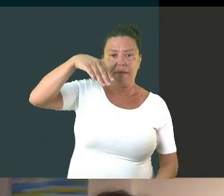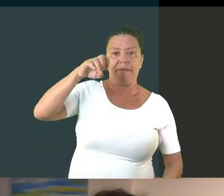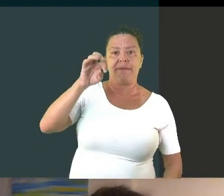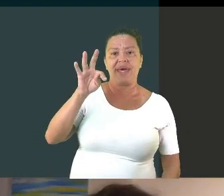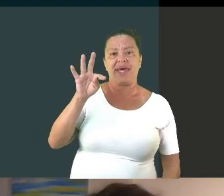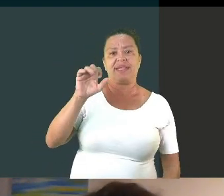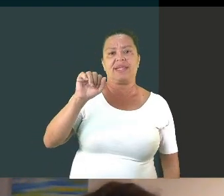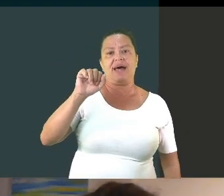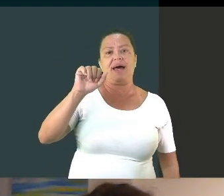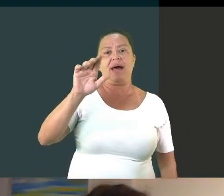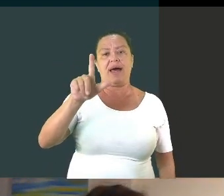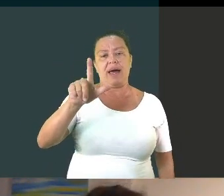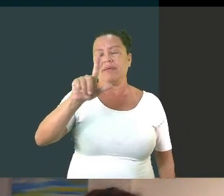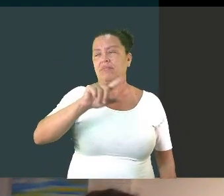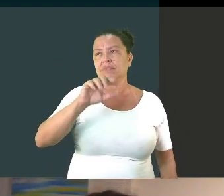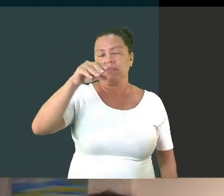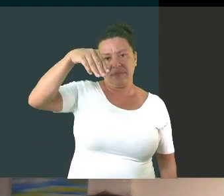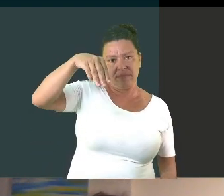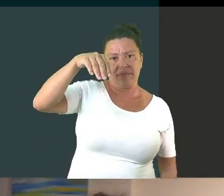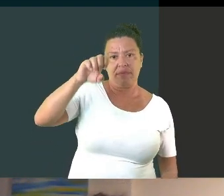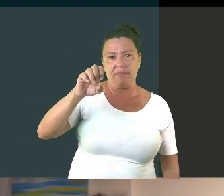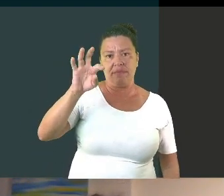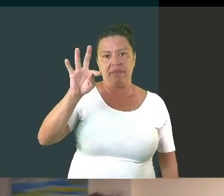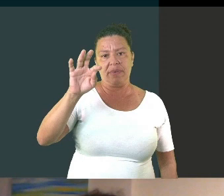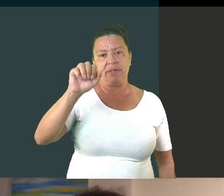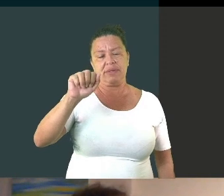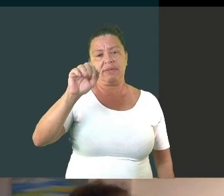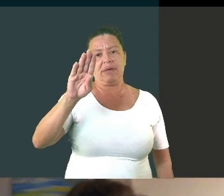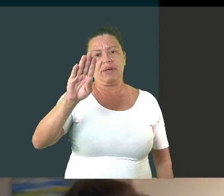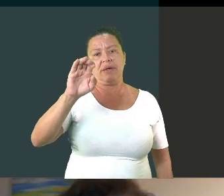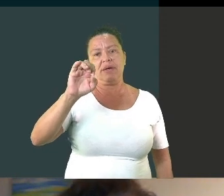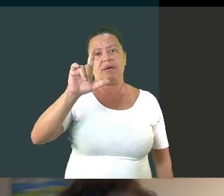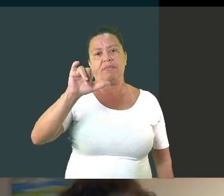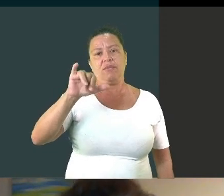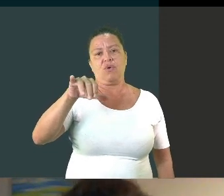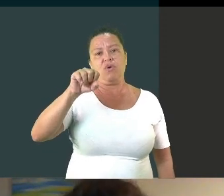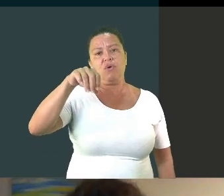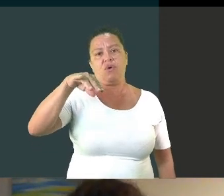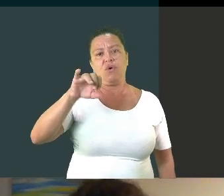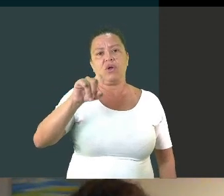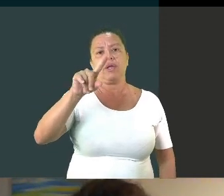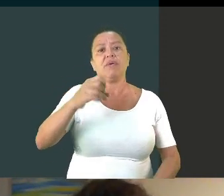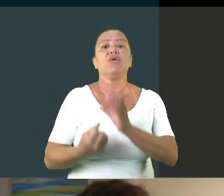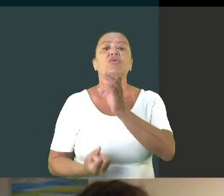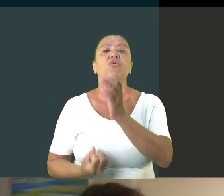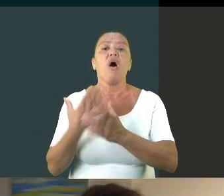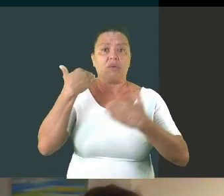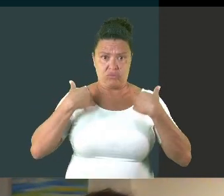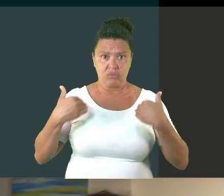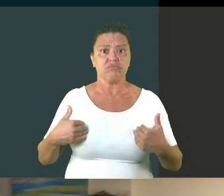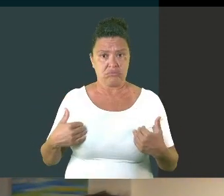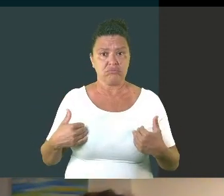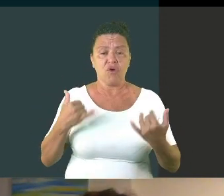é característica dos seres vivos a capacidade de produzir esse fluido vital